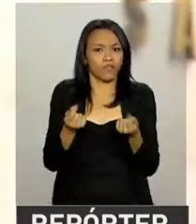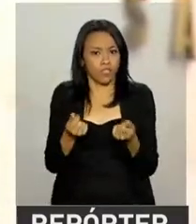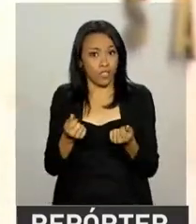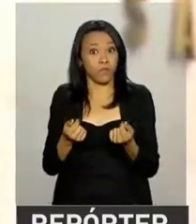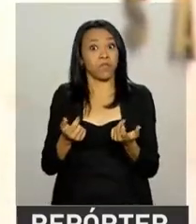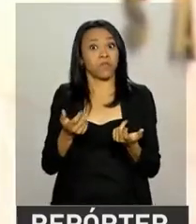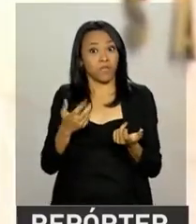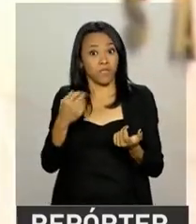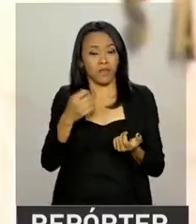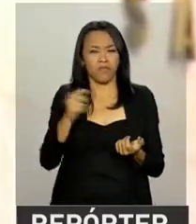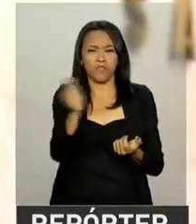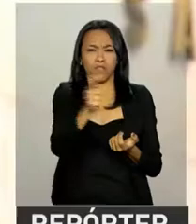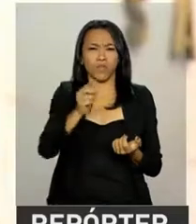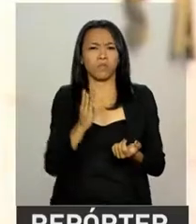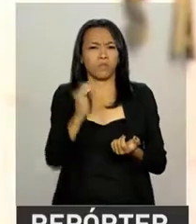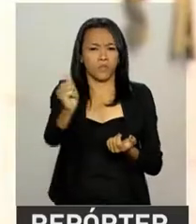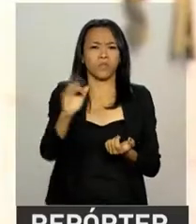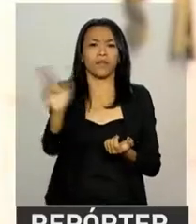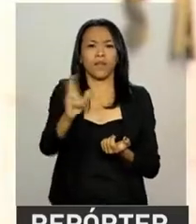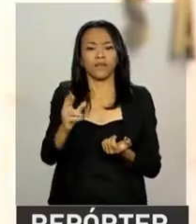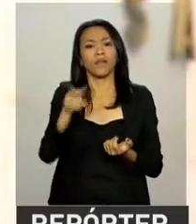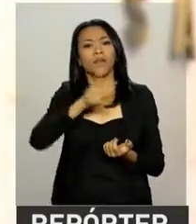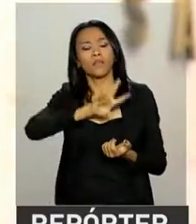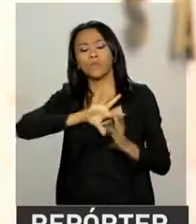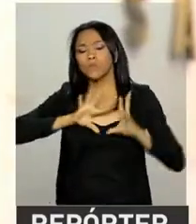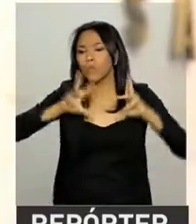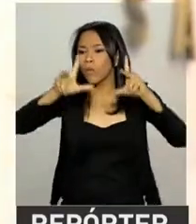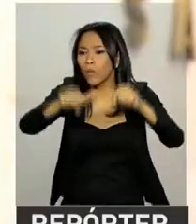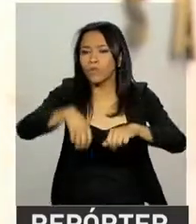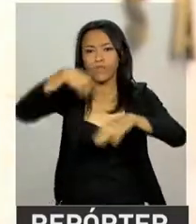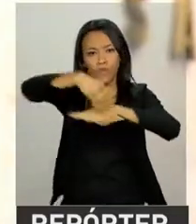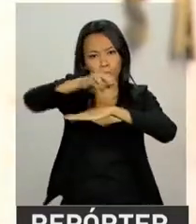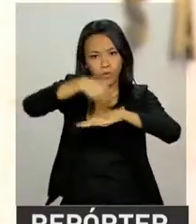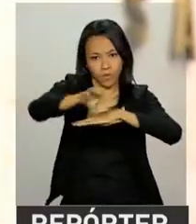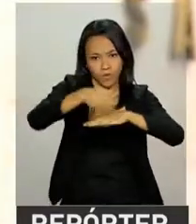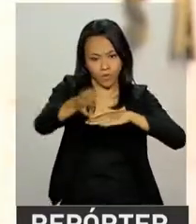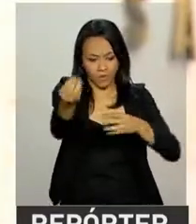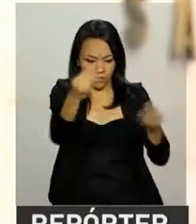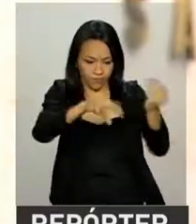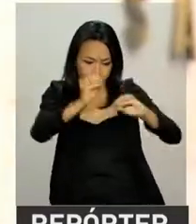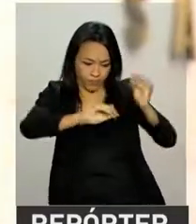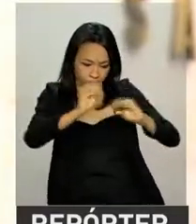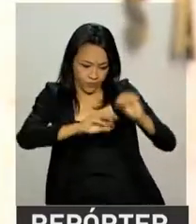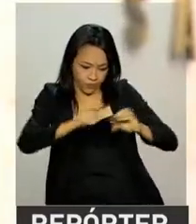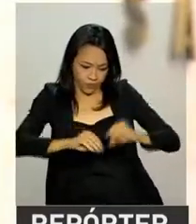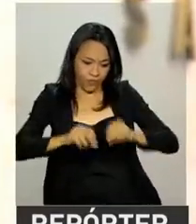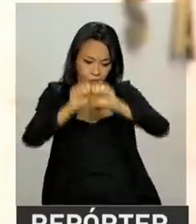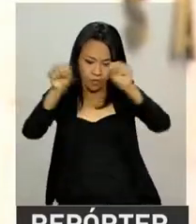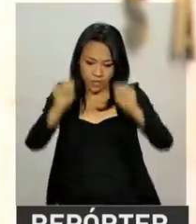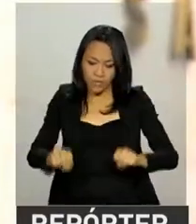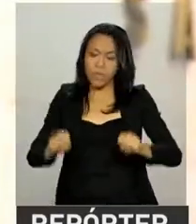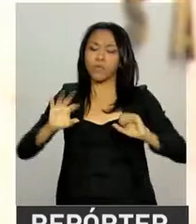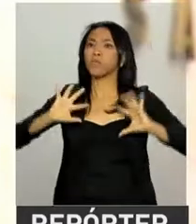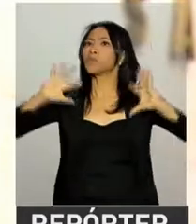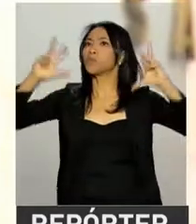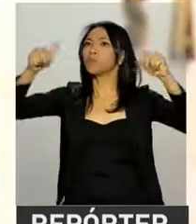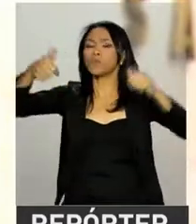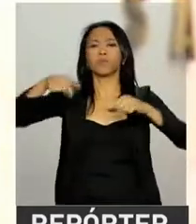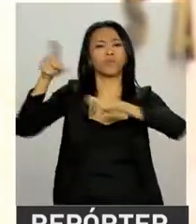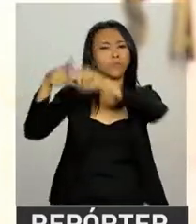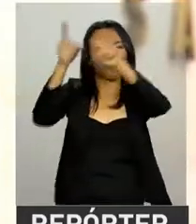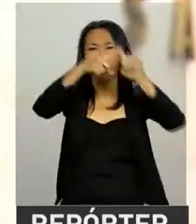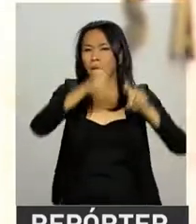reais as informações dos usuários vão estar interligadas e disponíveis em todo o país isso vai facilitar o trabalho dos profissionais